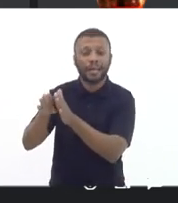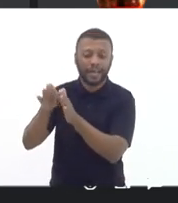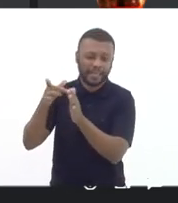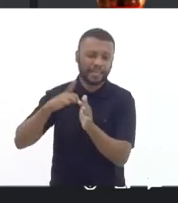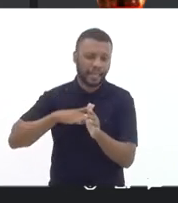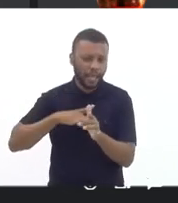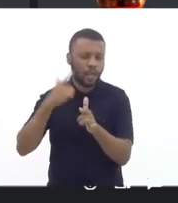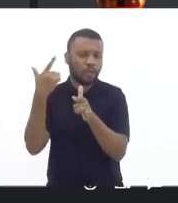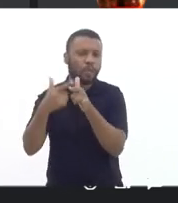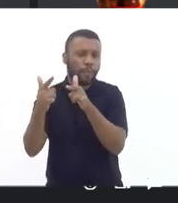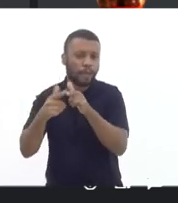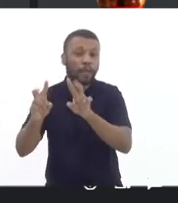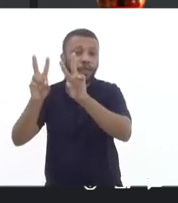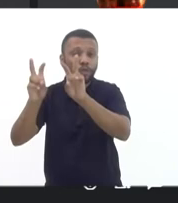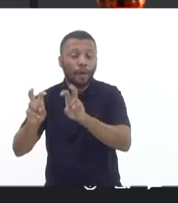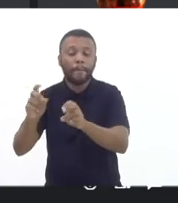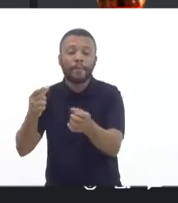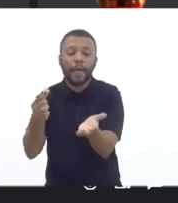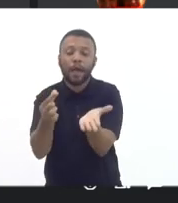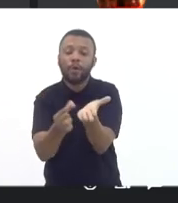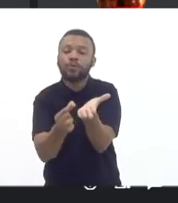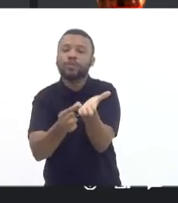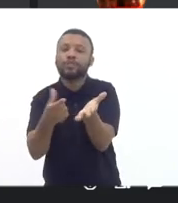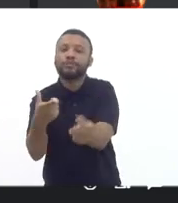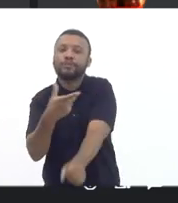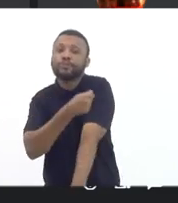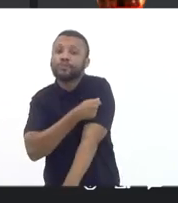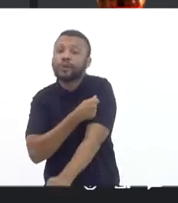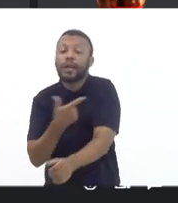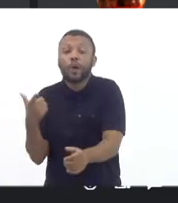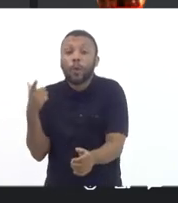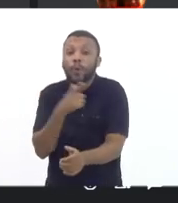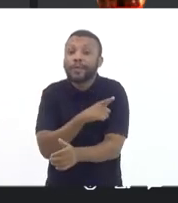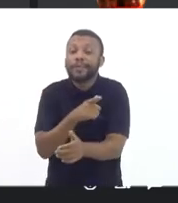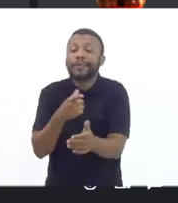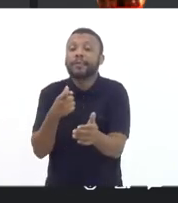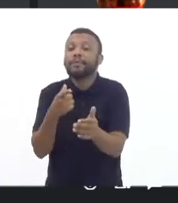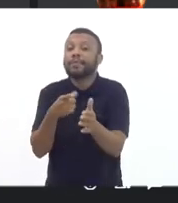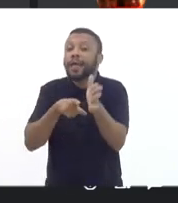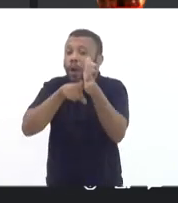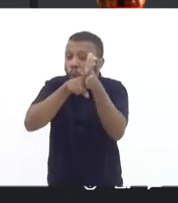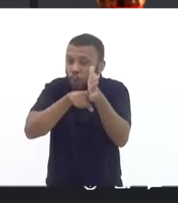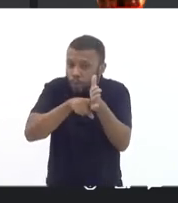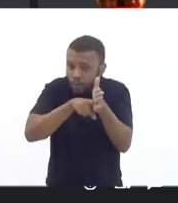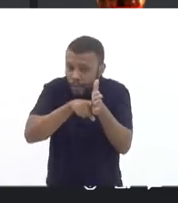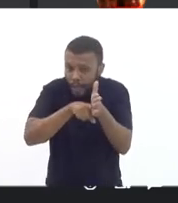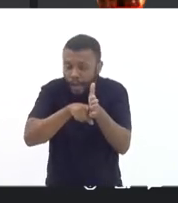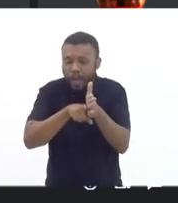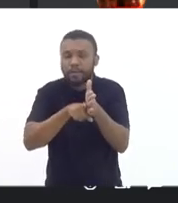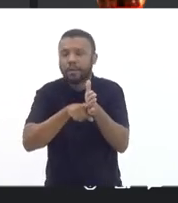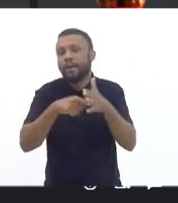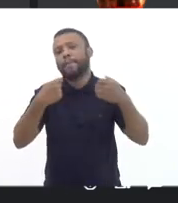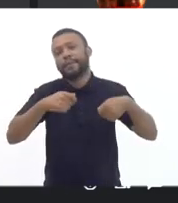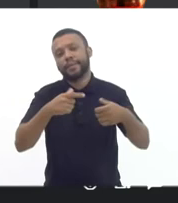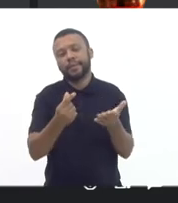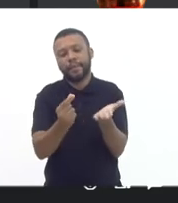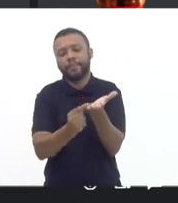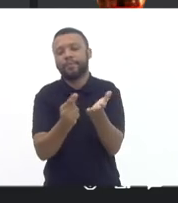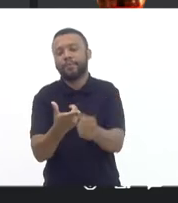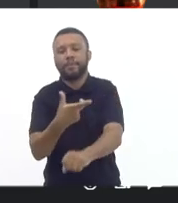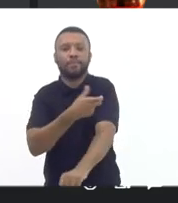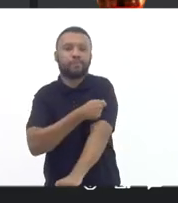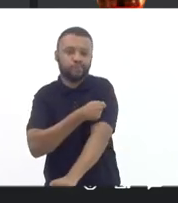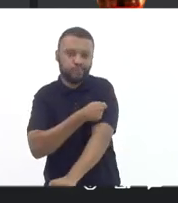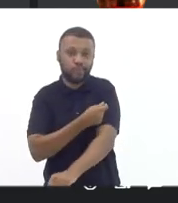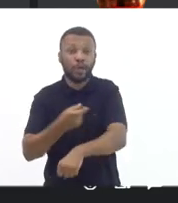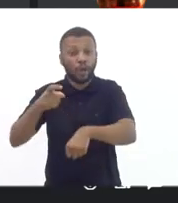microchipagem. Até para um animal ser consultado, ele tem que ser microchipado. Como eu vou fazer